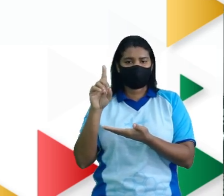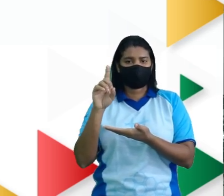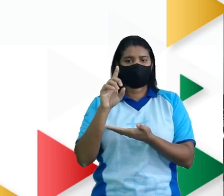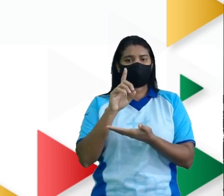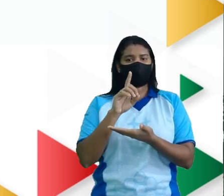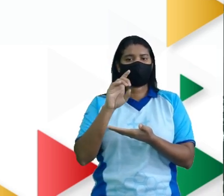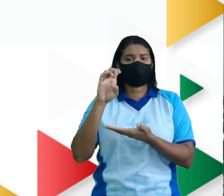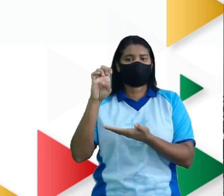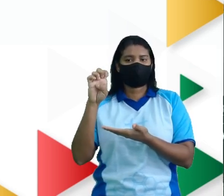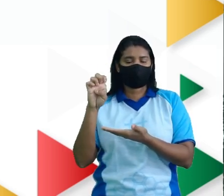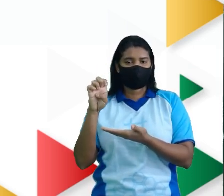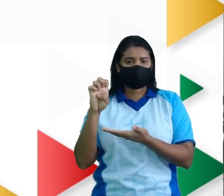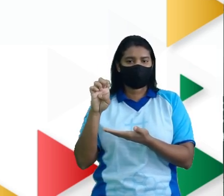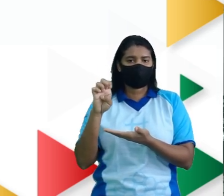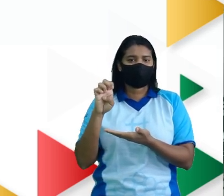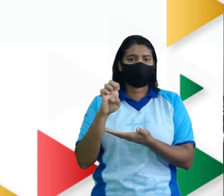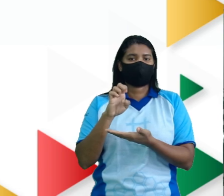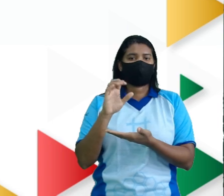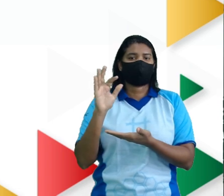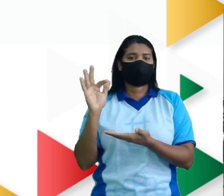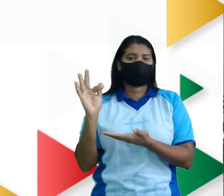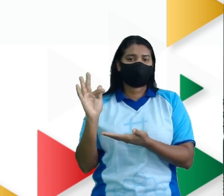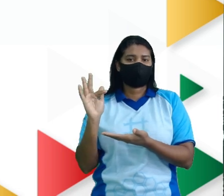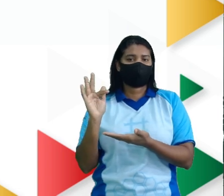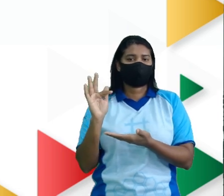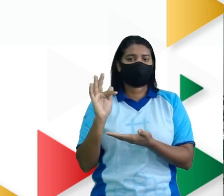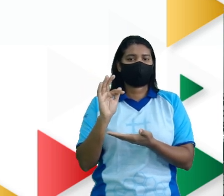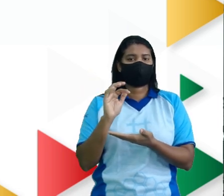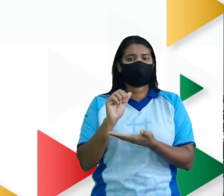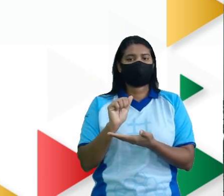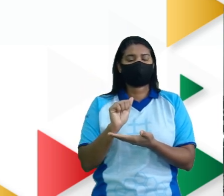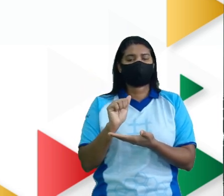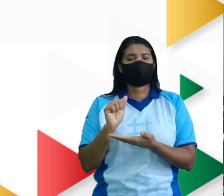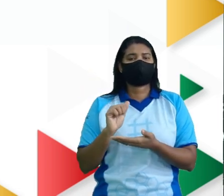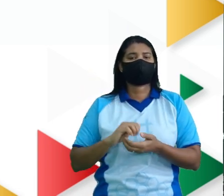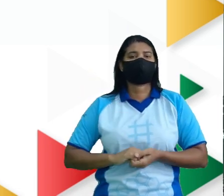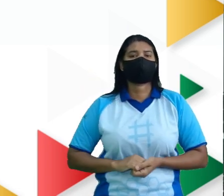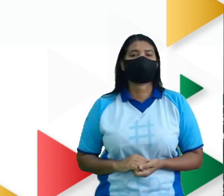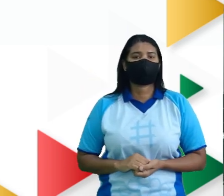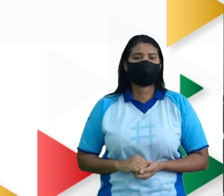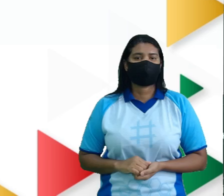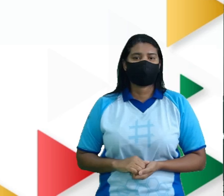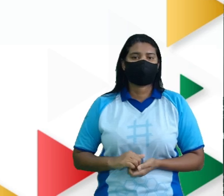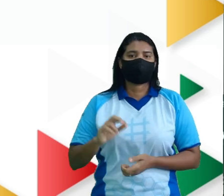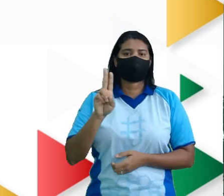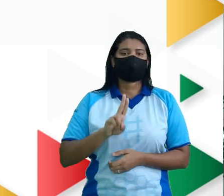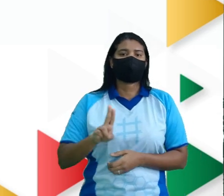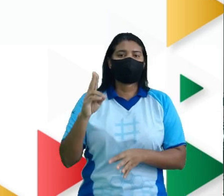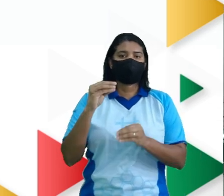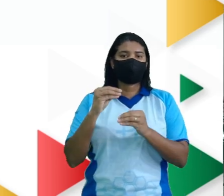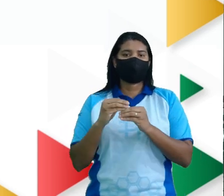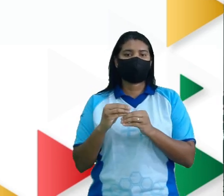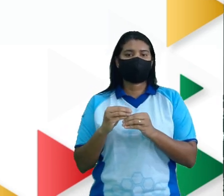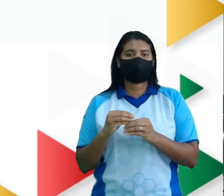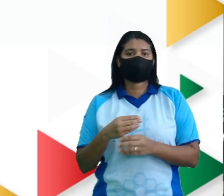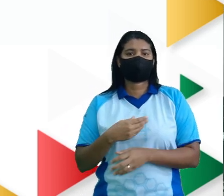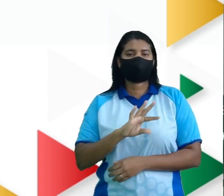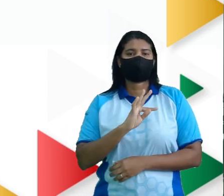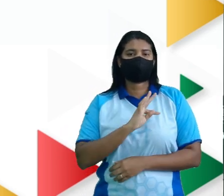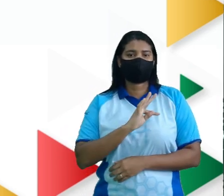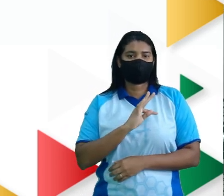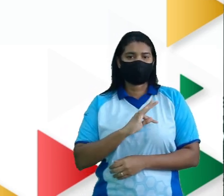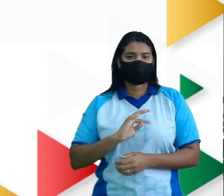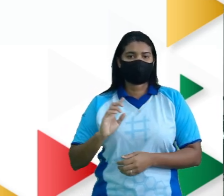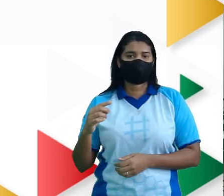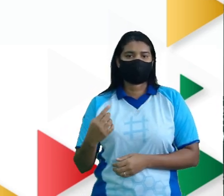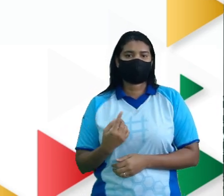a E, de E a F e de F a A de volta. Aí, usando outra técnica, não anterior